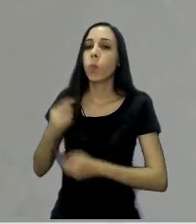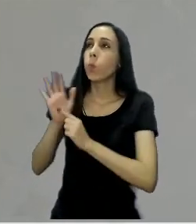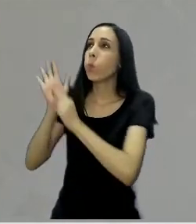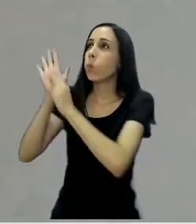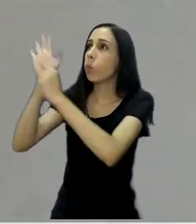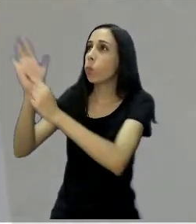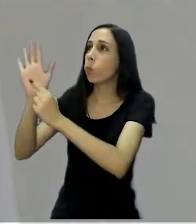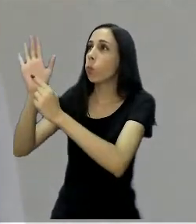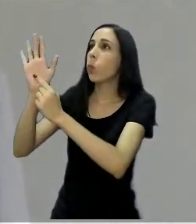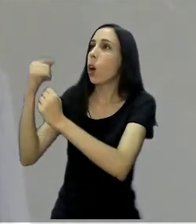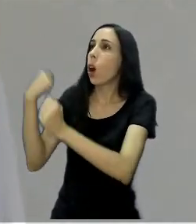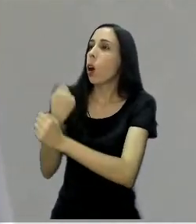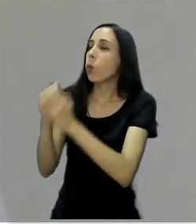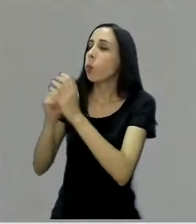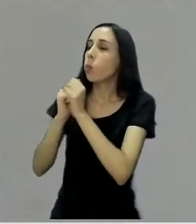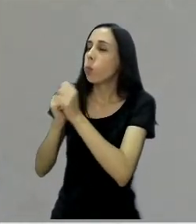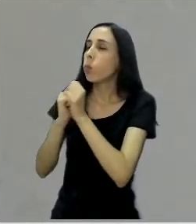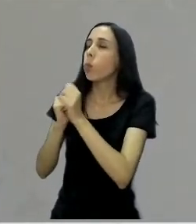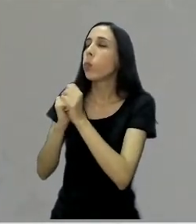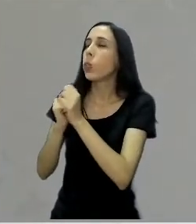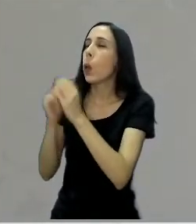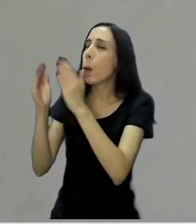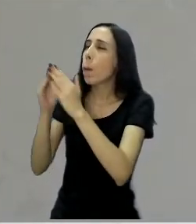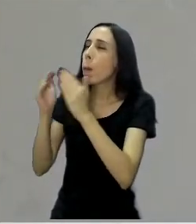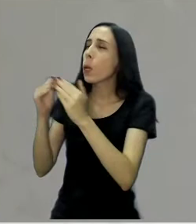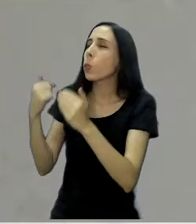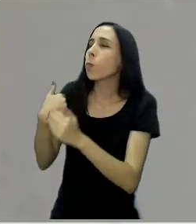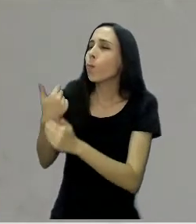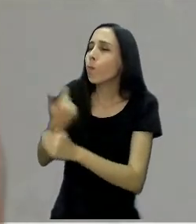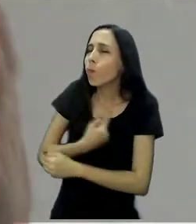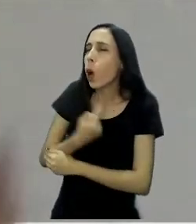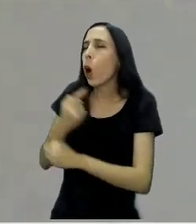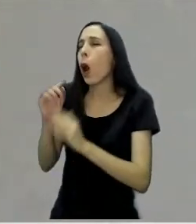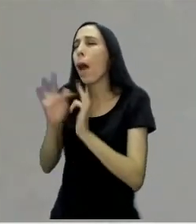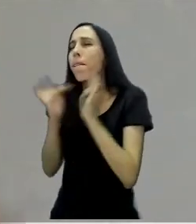recomendamos a Ti com essa oração e nós declaramos que a nossa